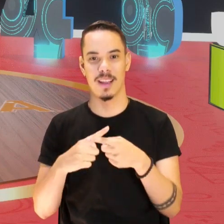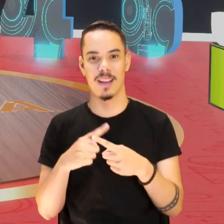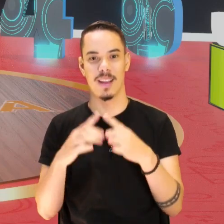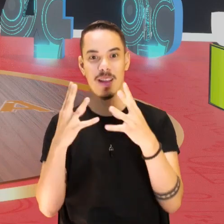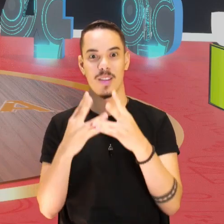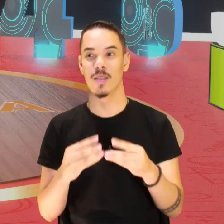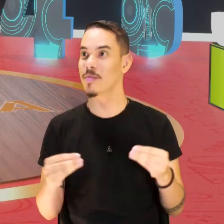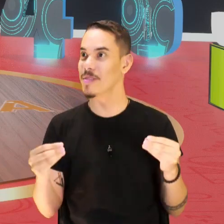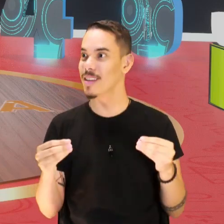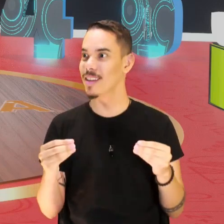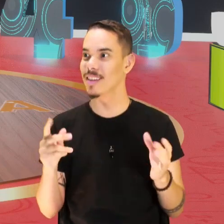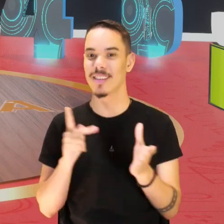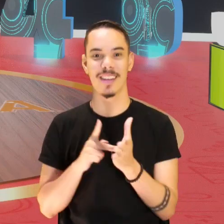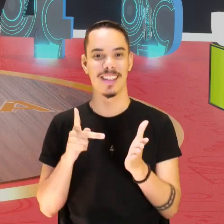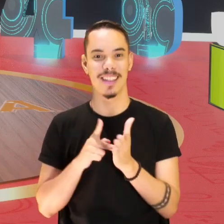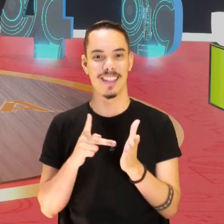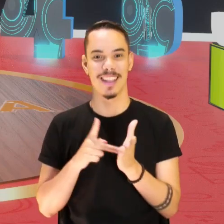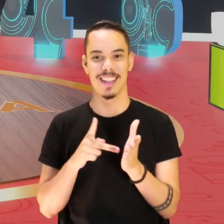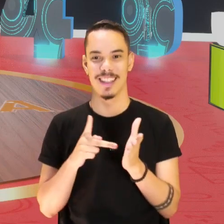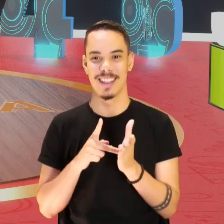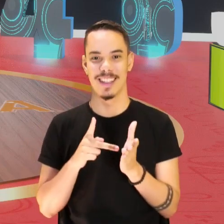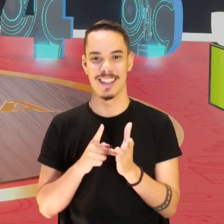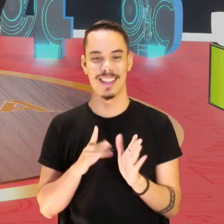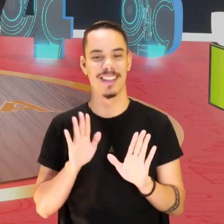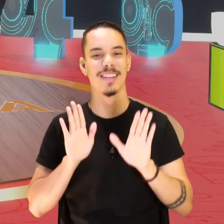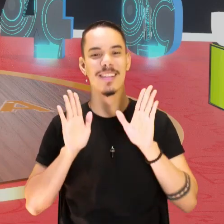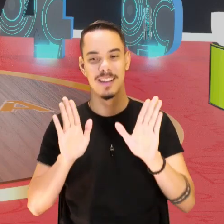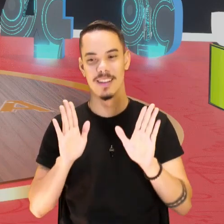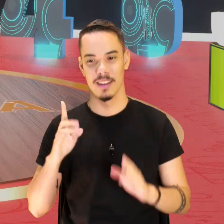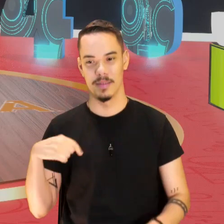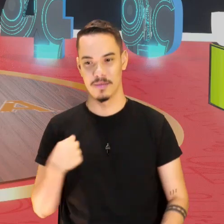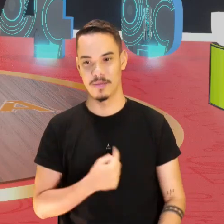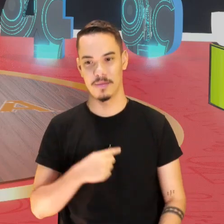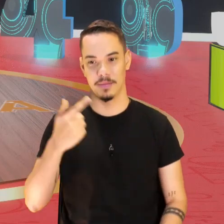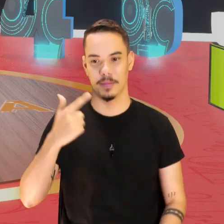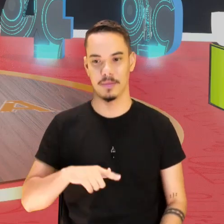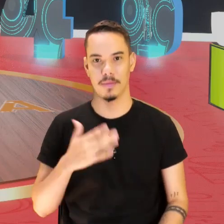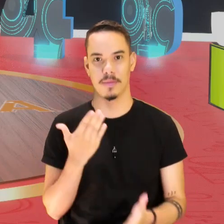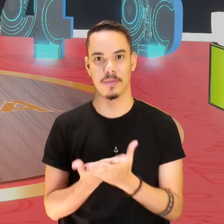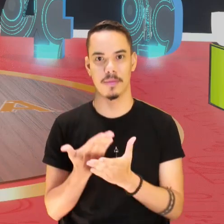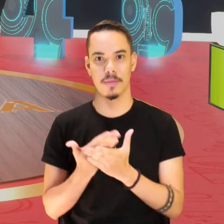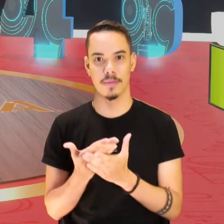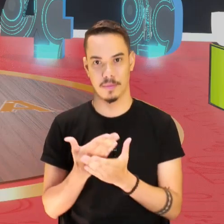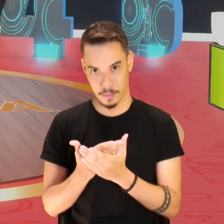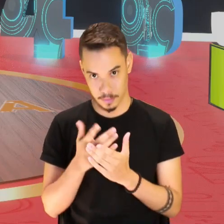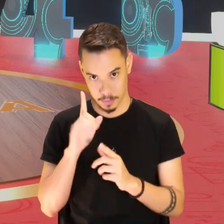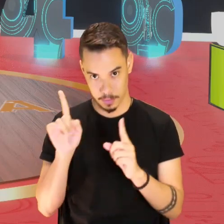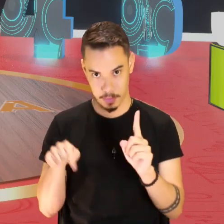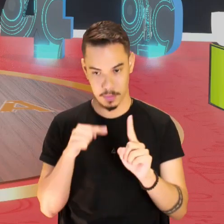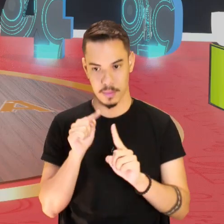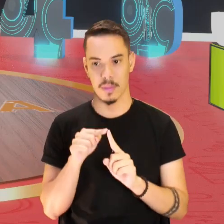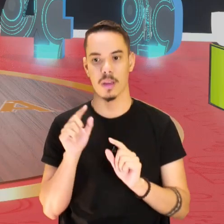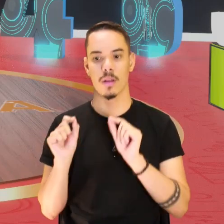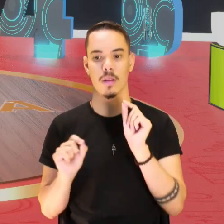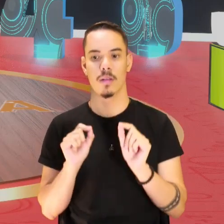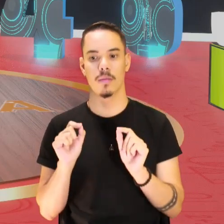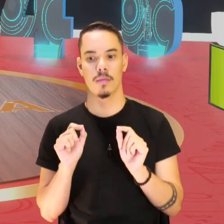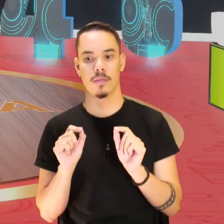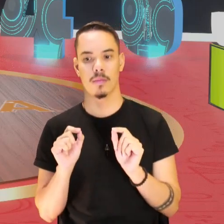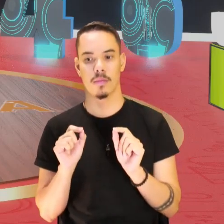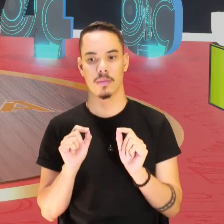É mesmo daí é verdade né mas estamos aqui para mais uma aula e a aula vem com uma pegada de